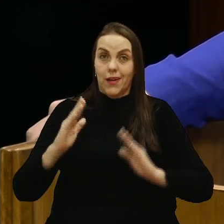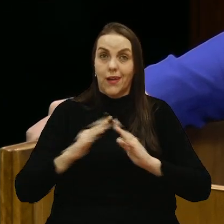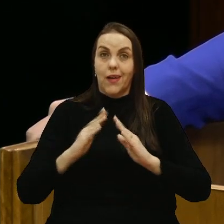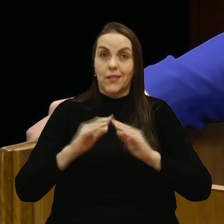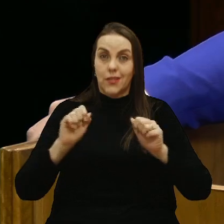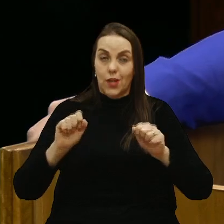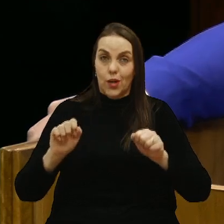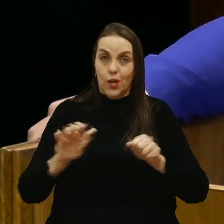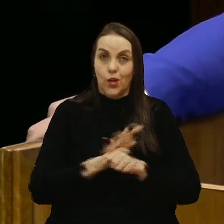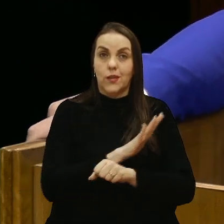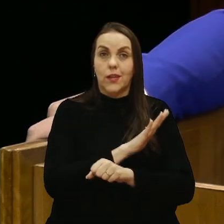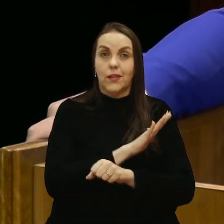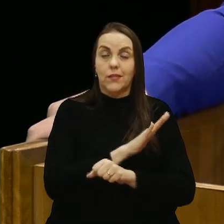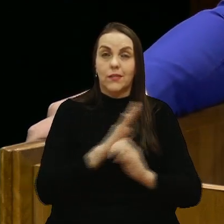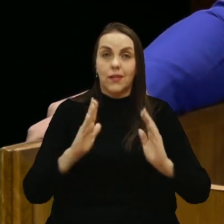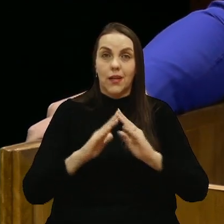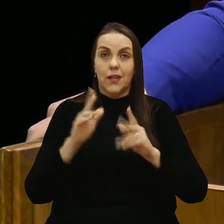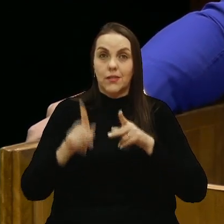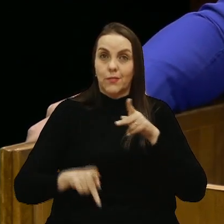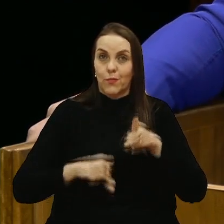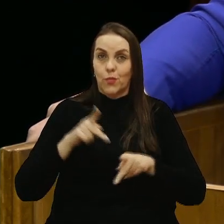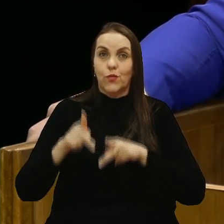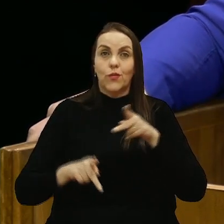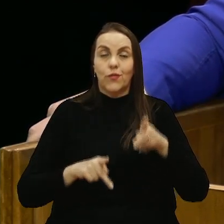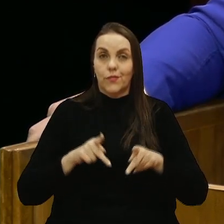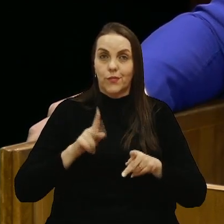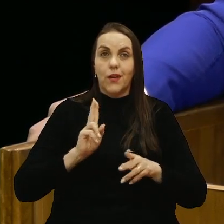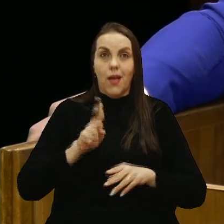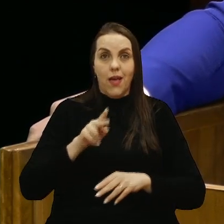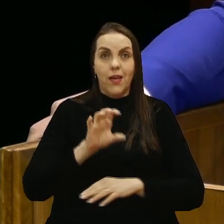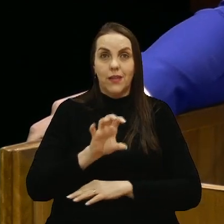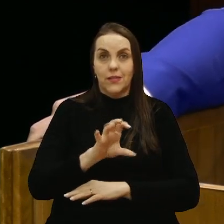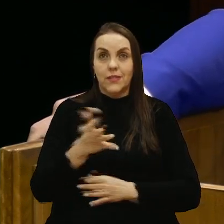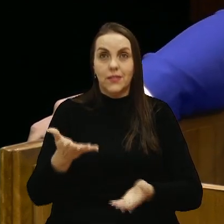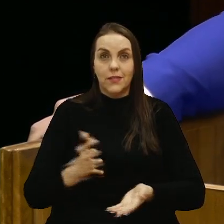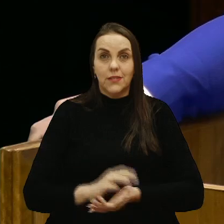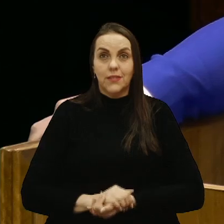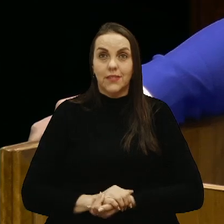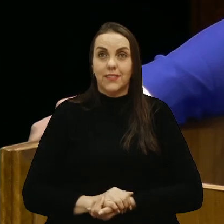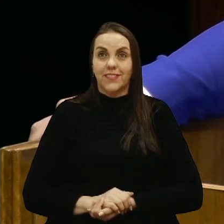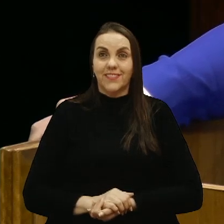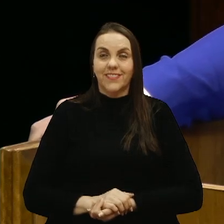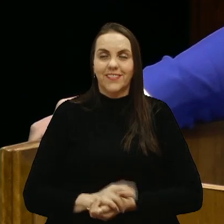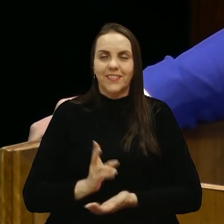essa é a casa do povo e é assim que ela deve ser e permanecer.